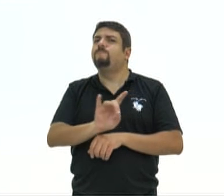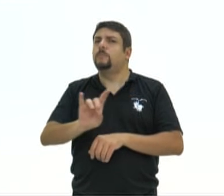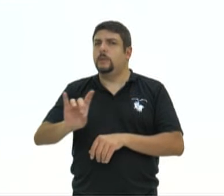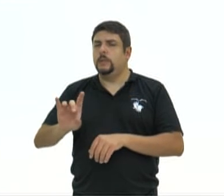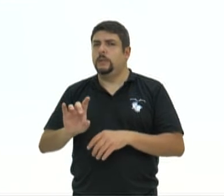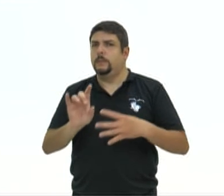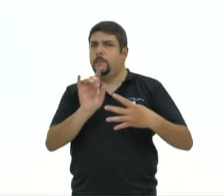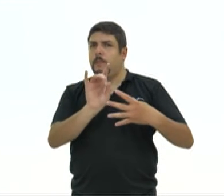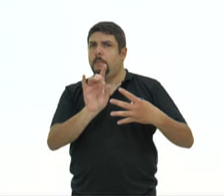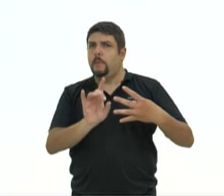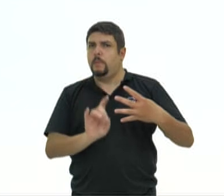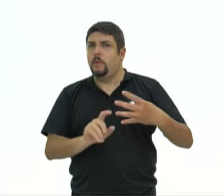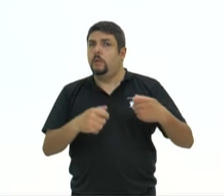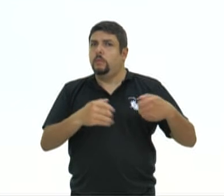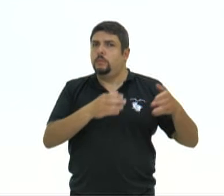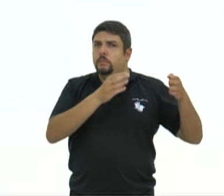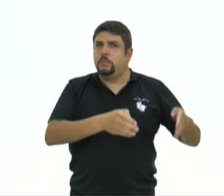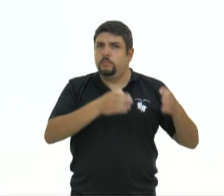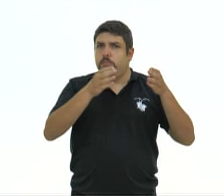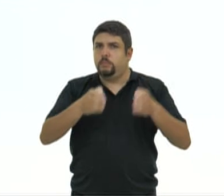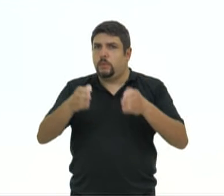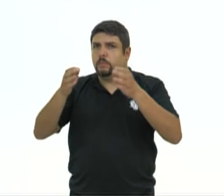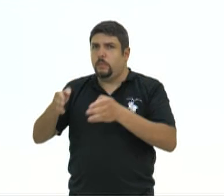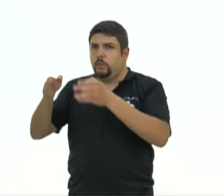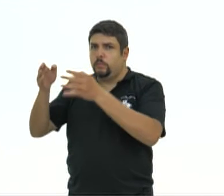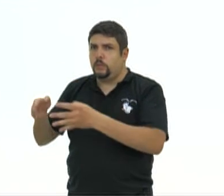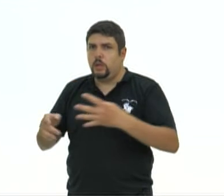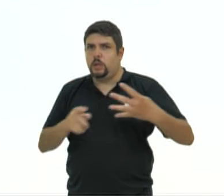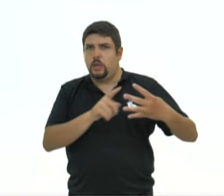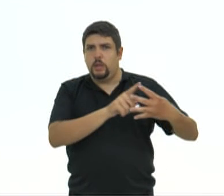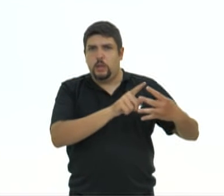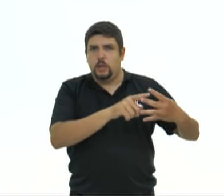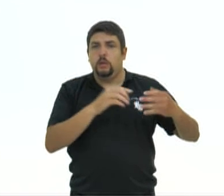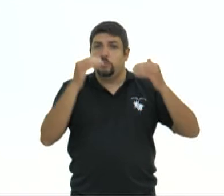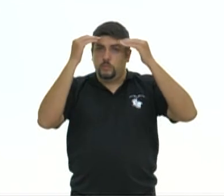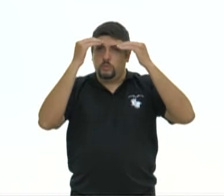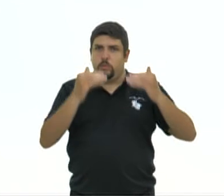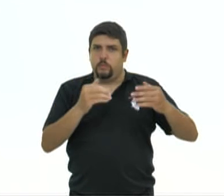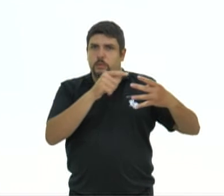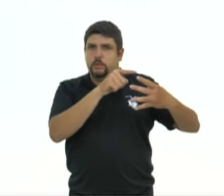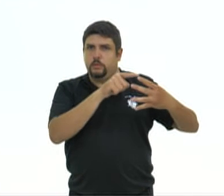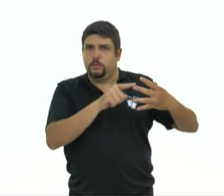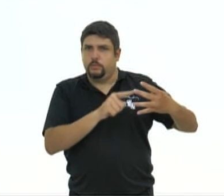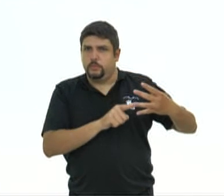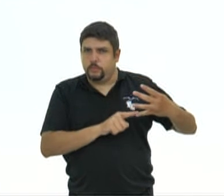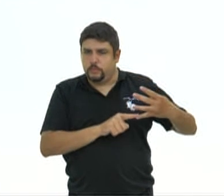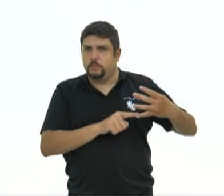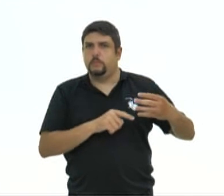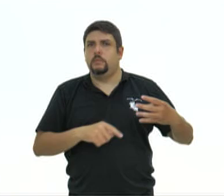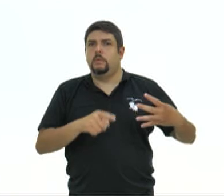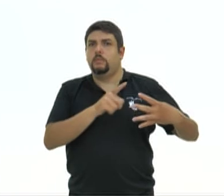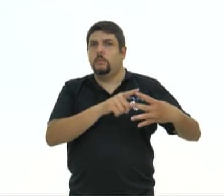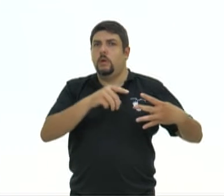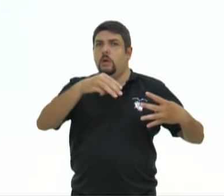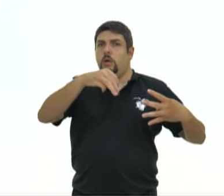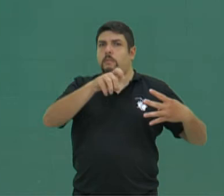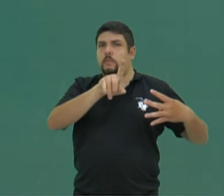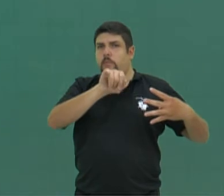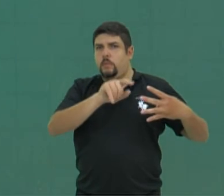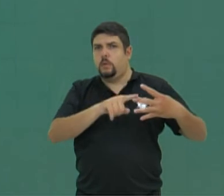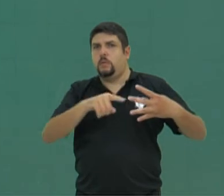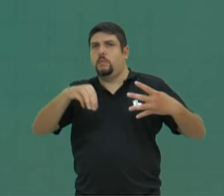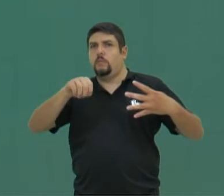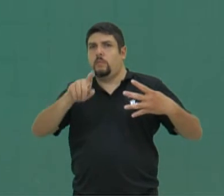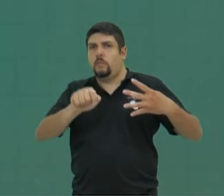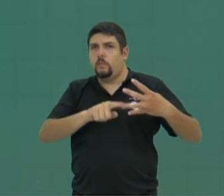ele falou respectivamente, eu preciso obedecer a ordem do que foi pedido. Então, primeiro a média, depois a moda, depois a mediana e